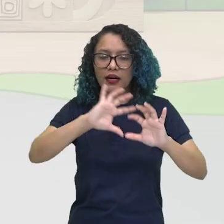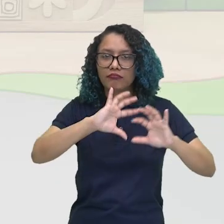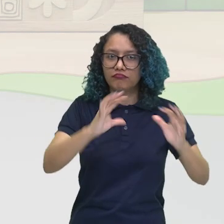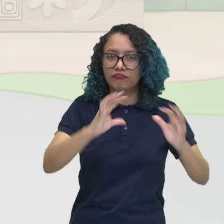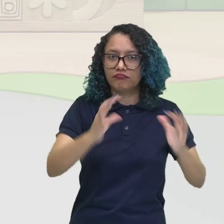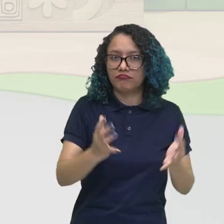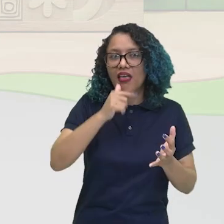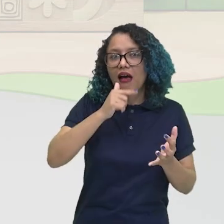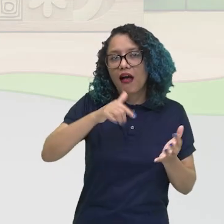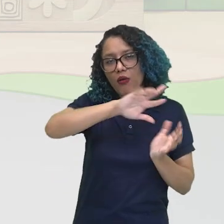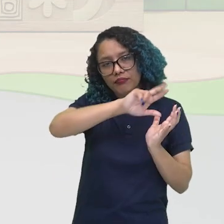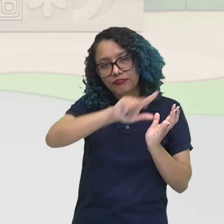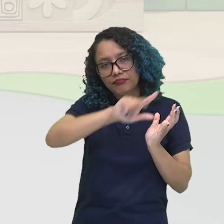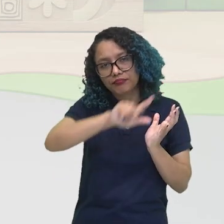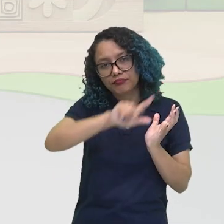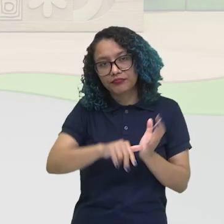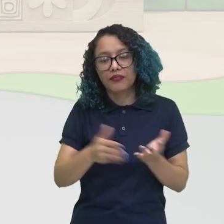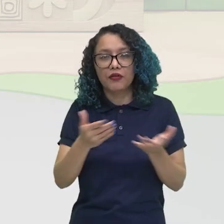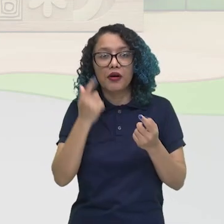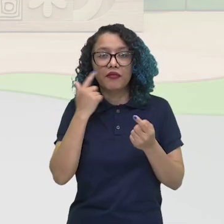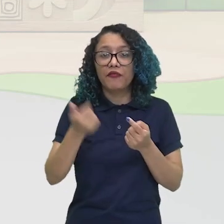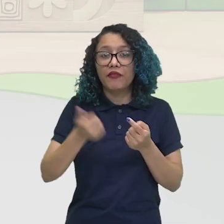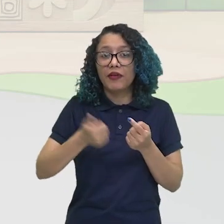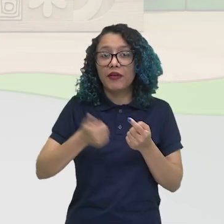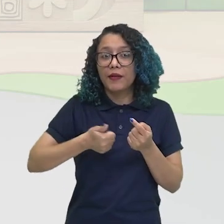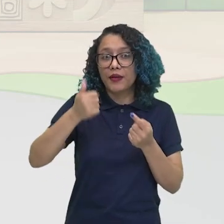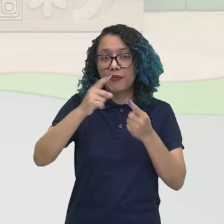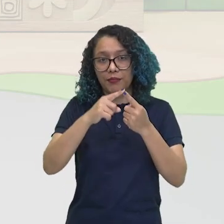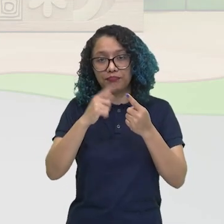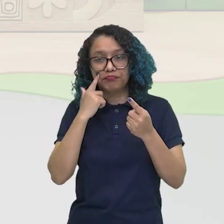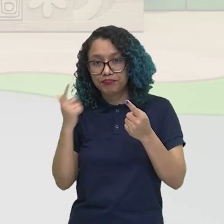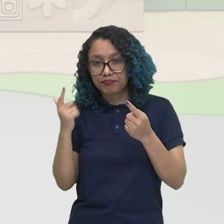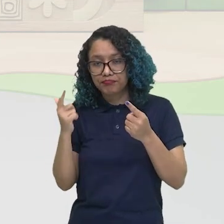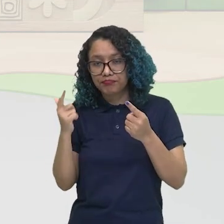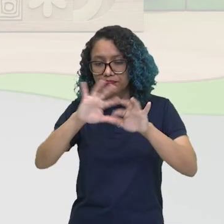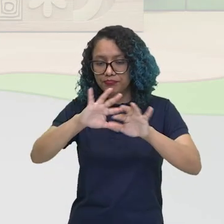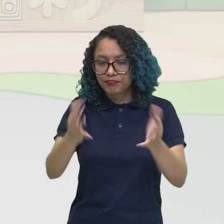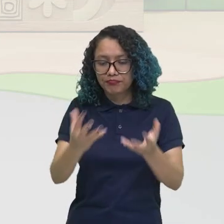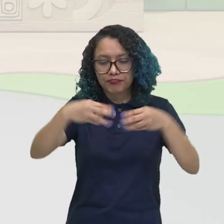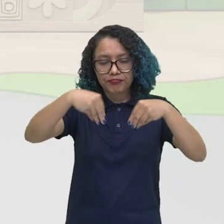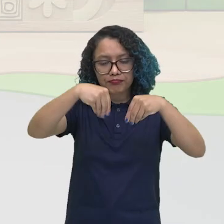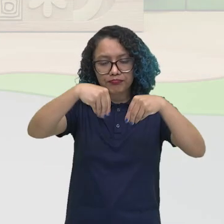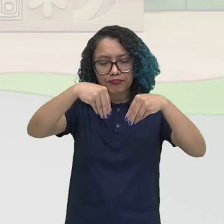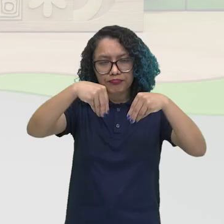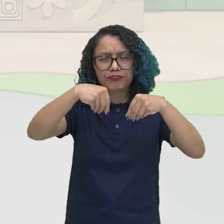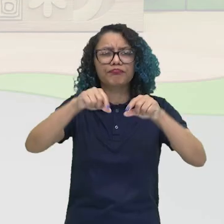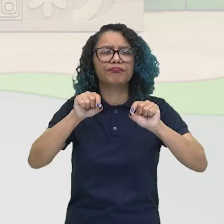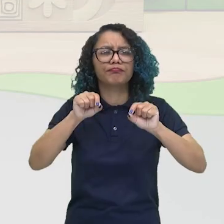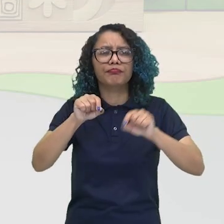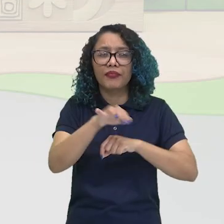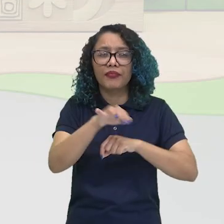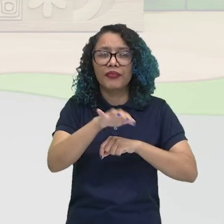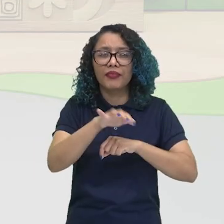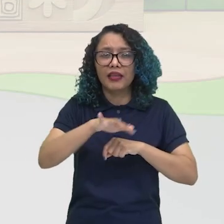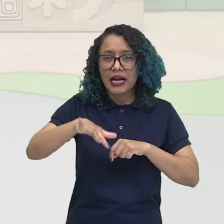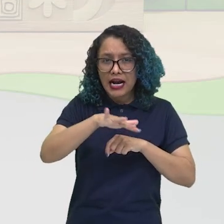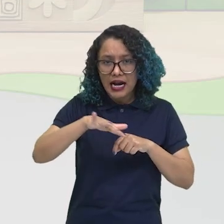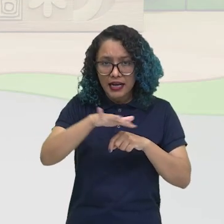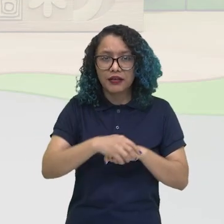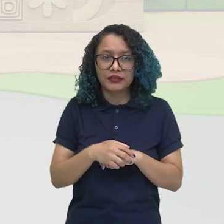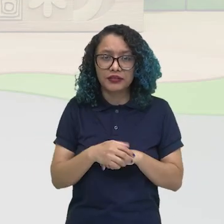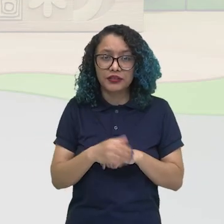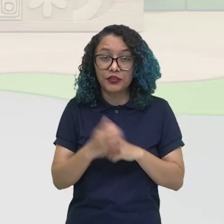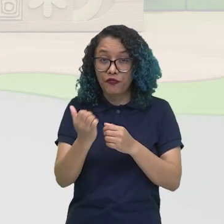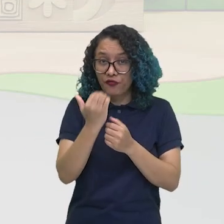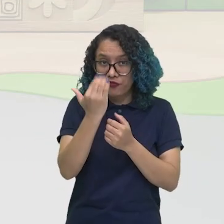nós passamos para a camada da litosfera. A litosfera é a porção mais externa